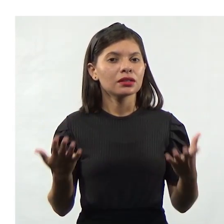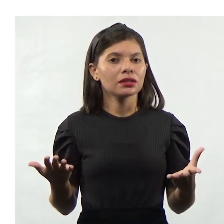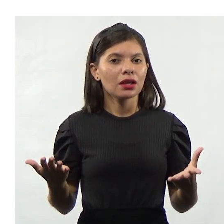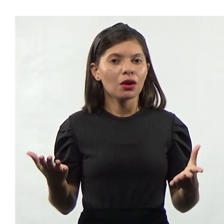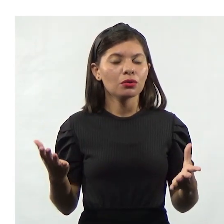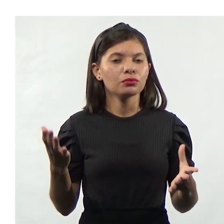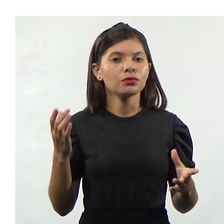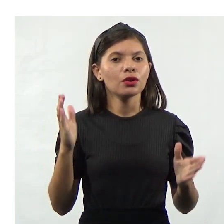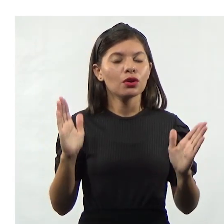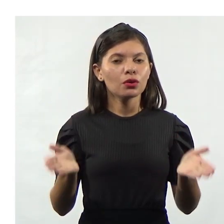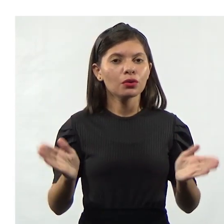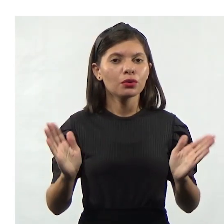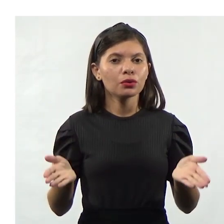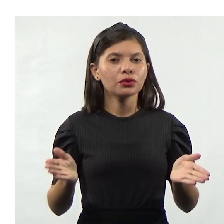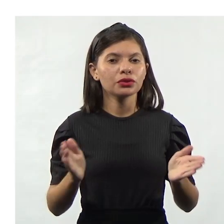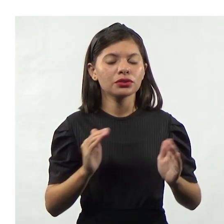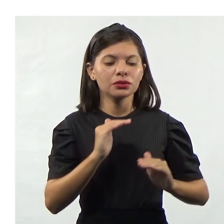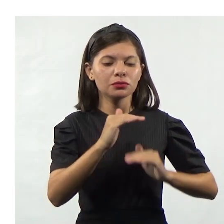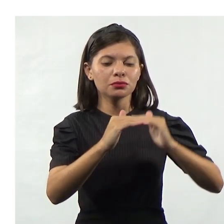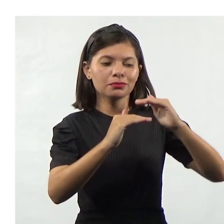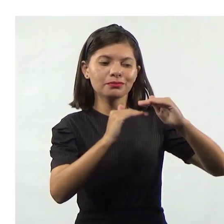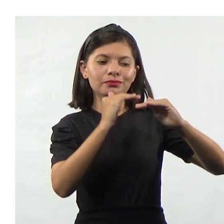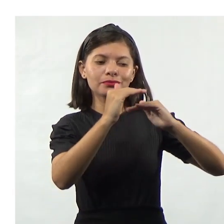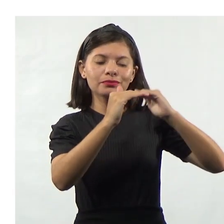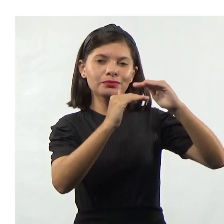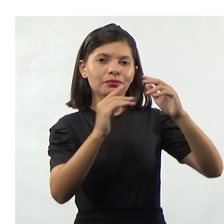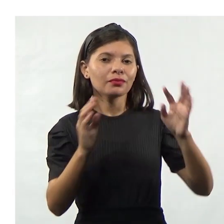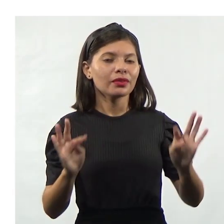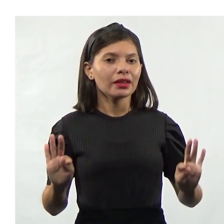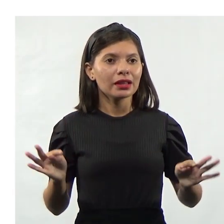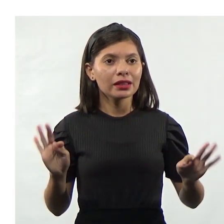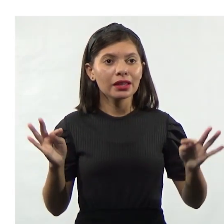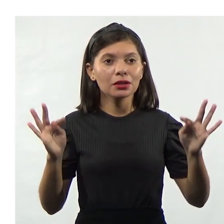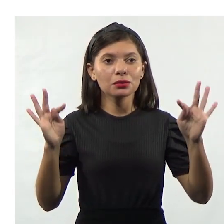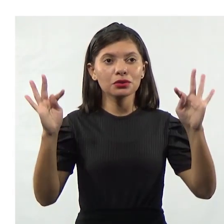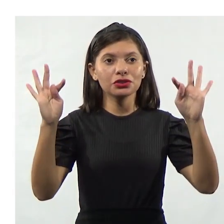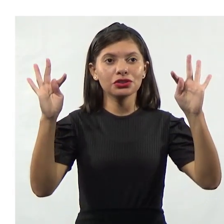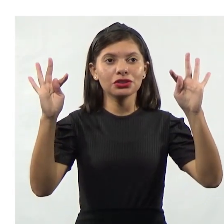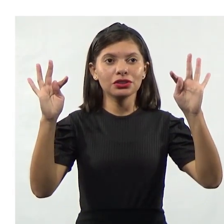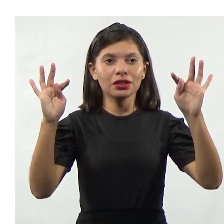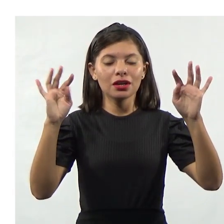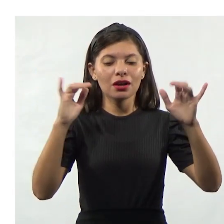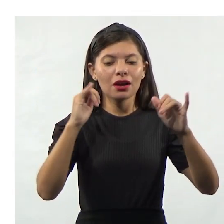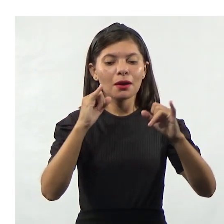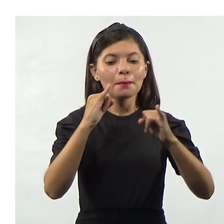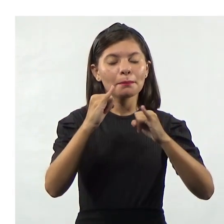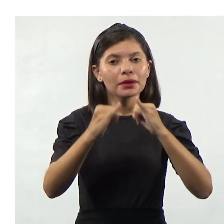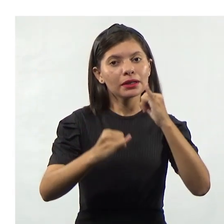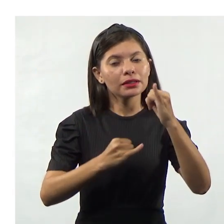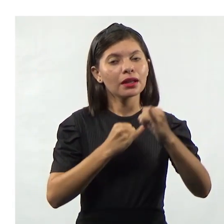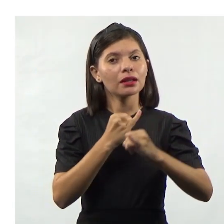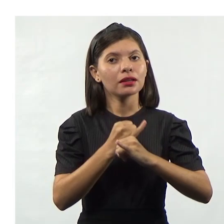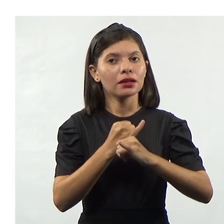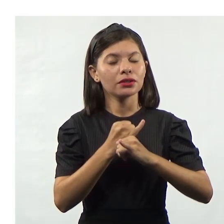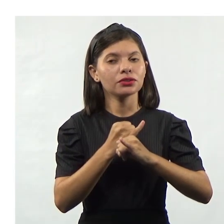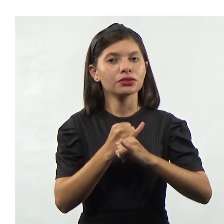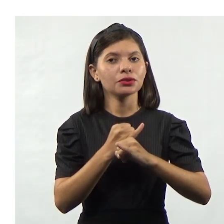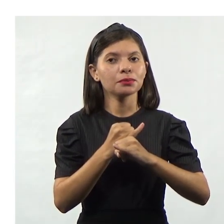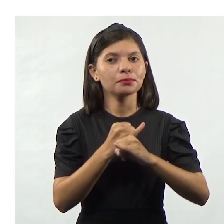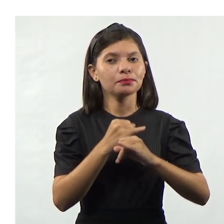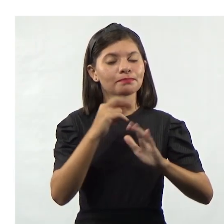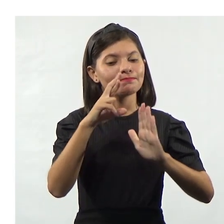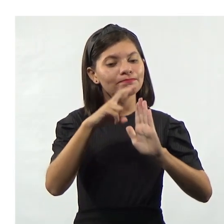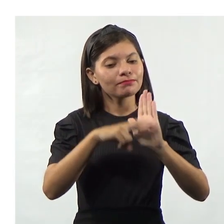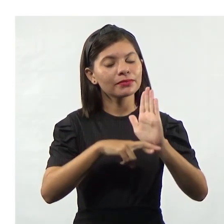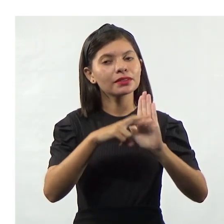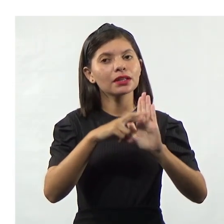que, de tempos para cá, o processo é um processo eletrônico, tá bom? Em regra, claro que